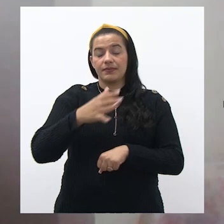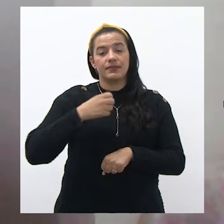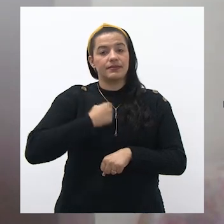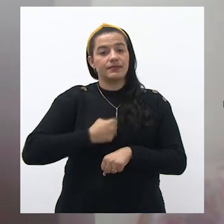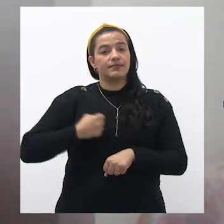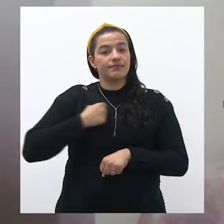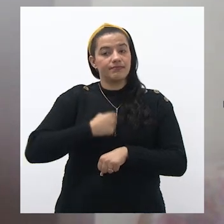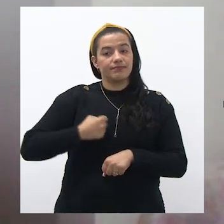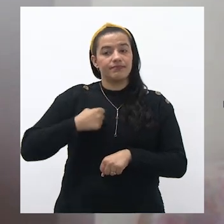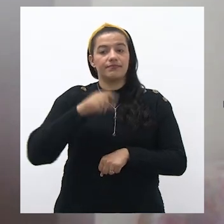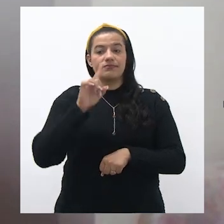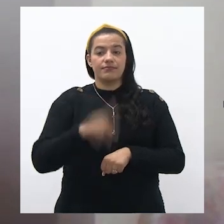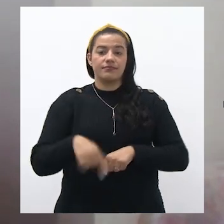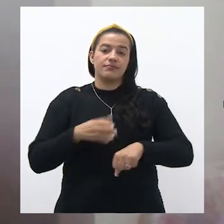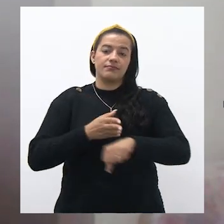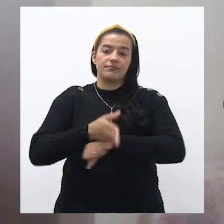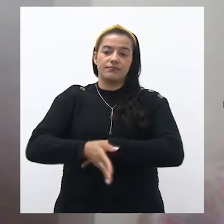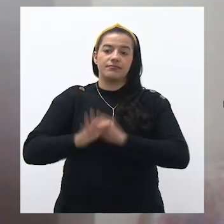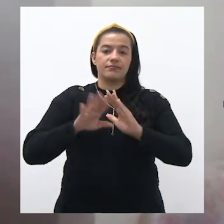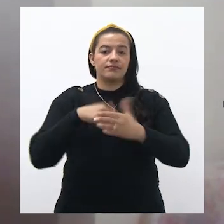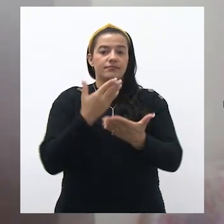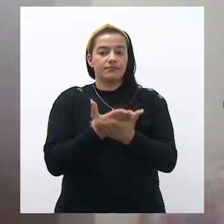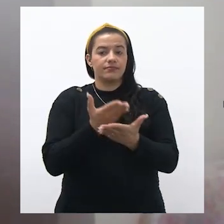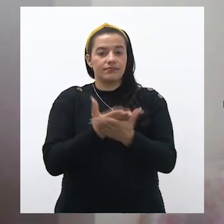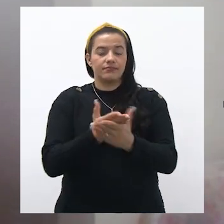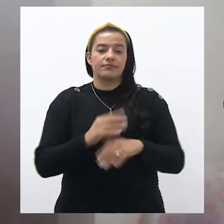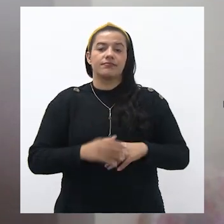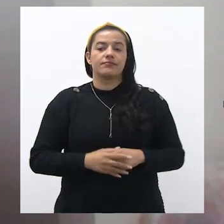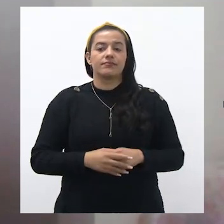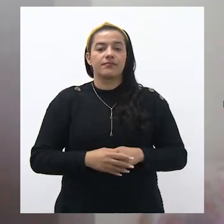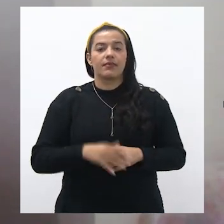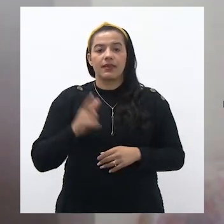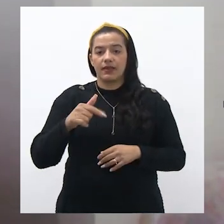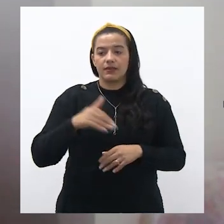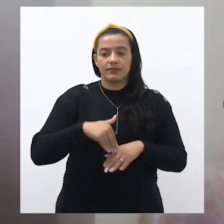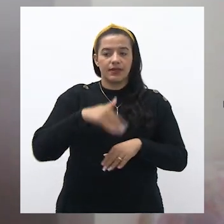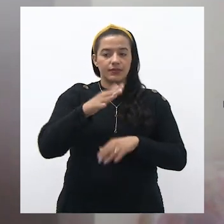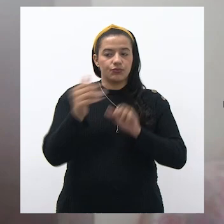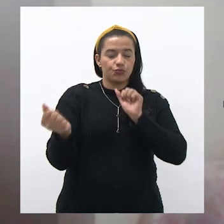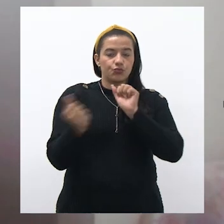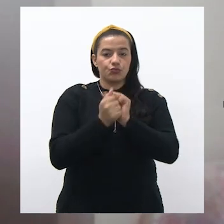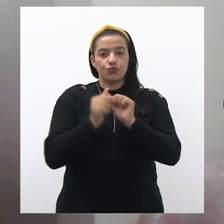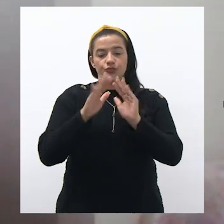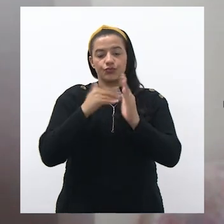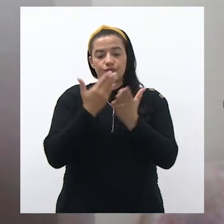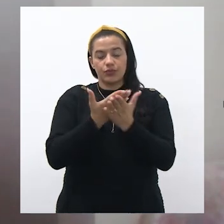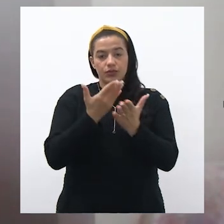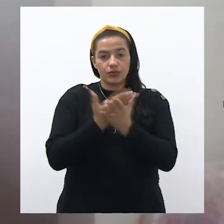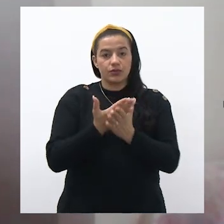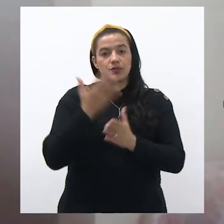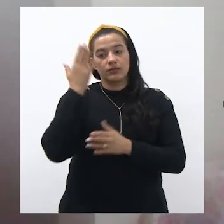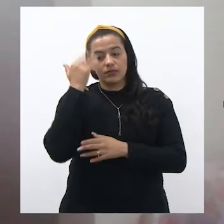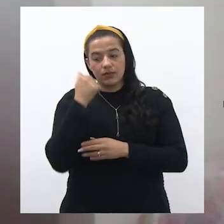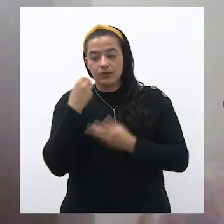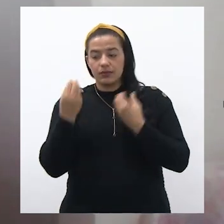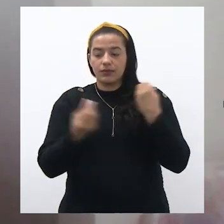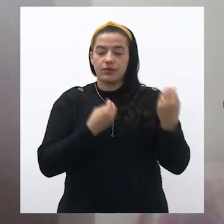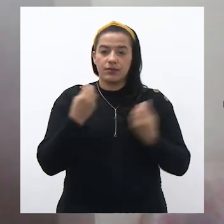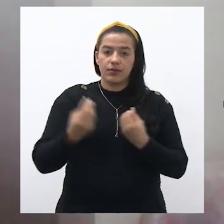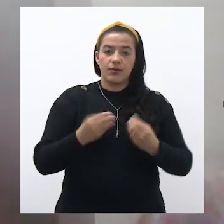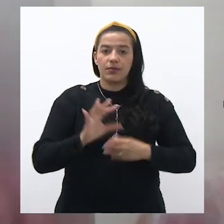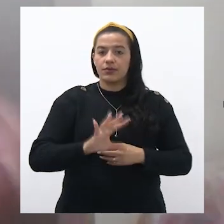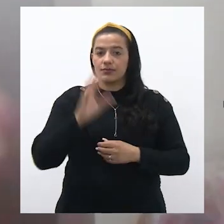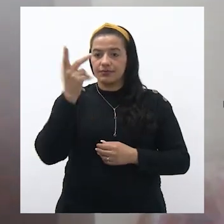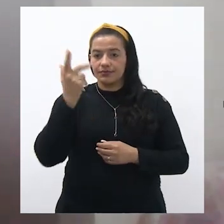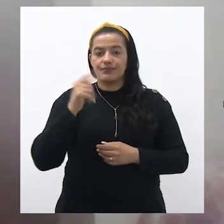falta, é essa parte. Então, a parte que eu mais sinto falta era de estar na escola e de saber como que isso, de